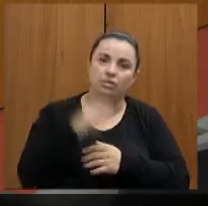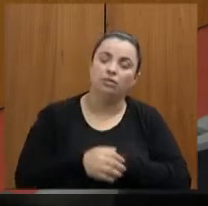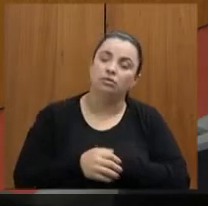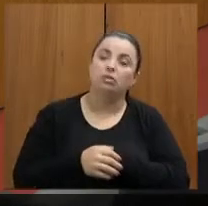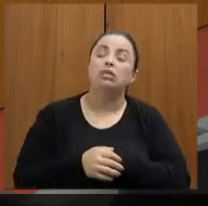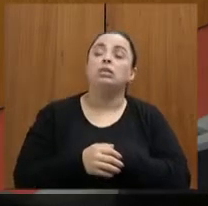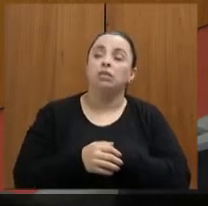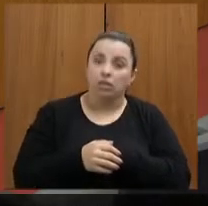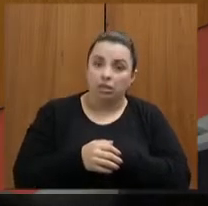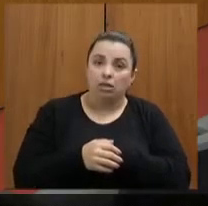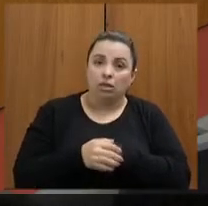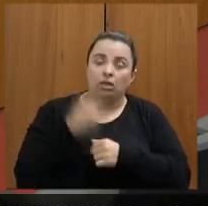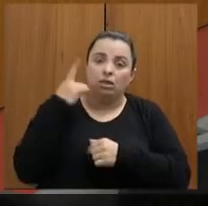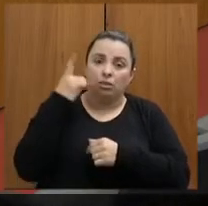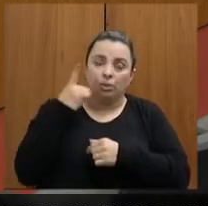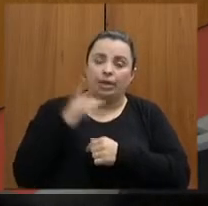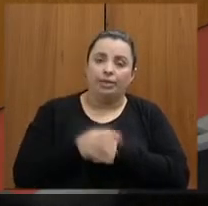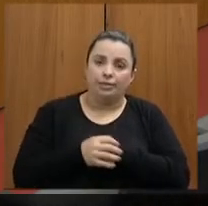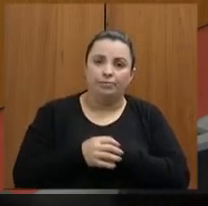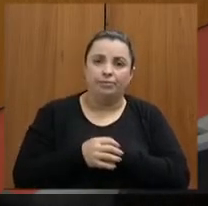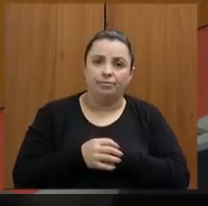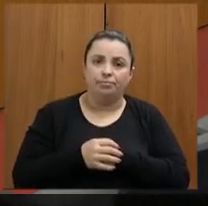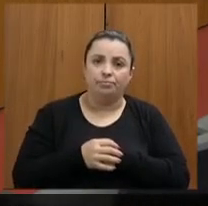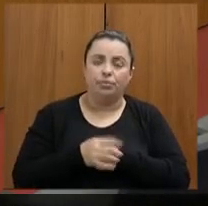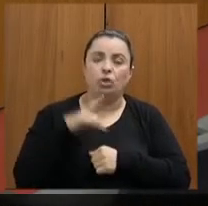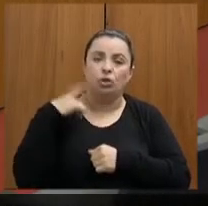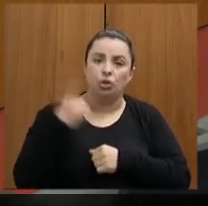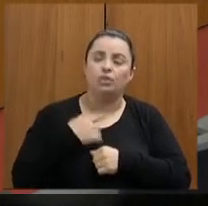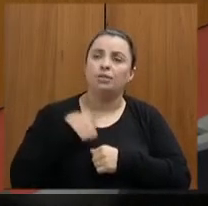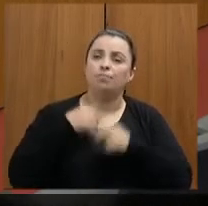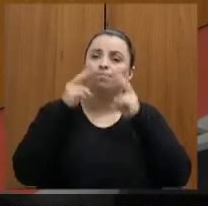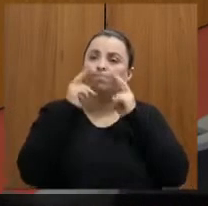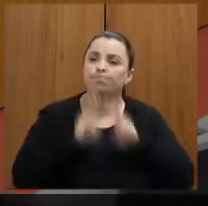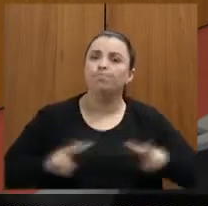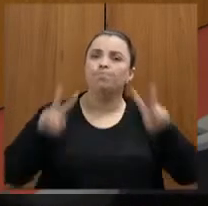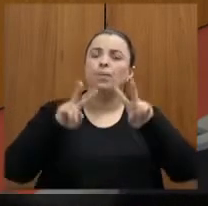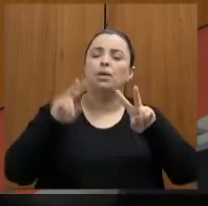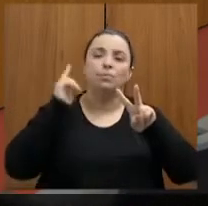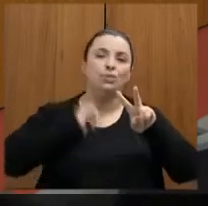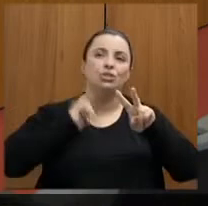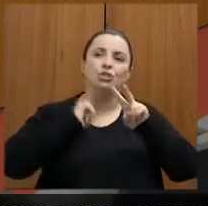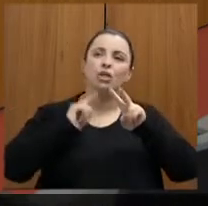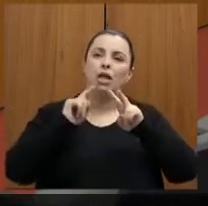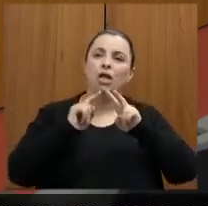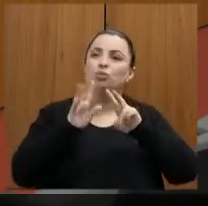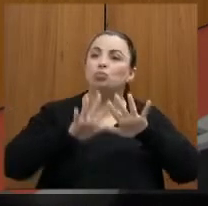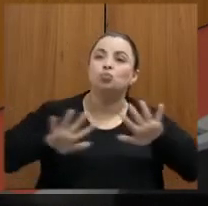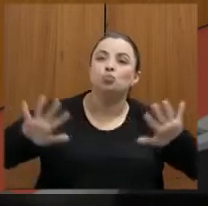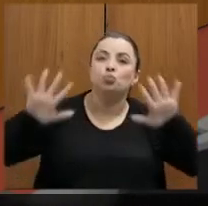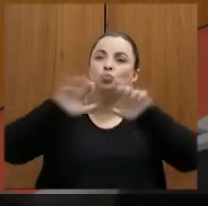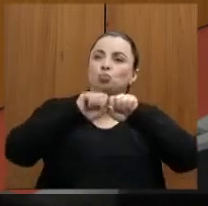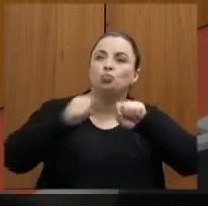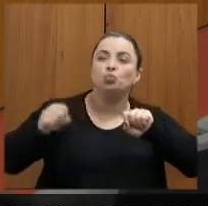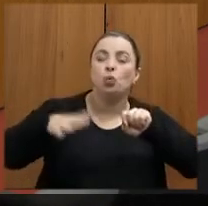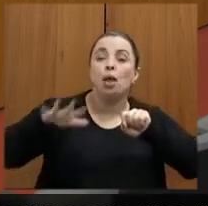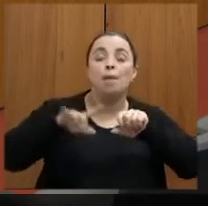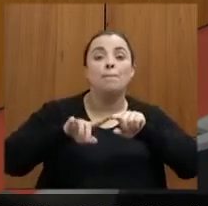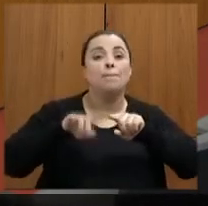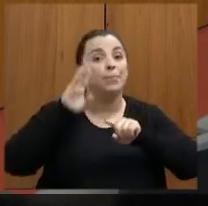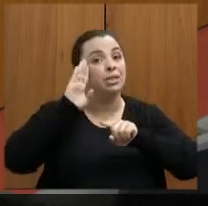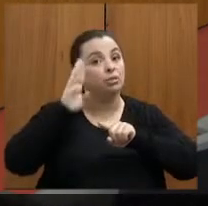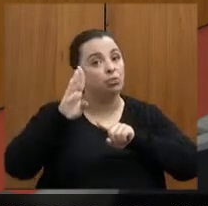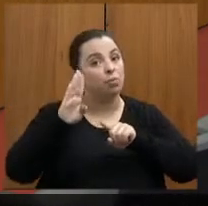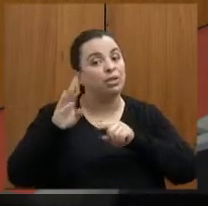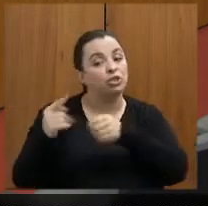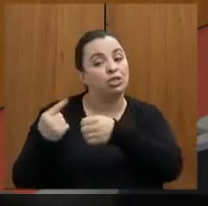nós temos né todos os olhares aí para Minas Gerais inteira mas especialmente para os municípios de DH mais